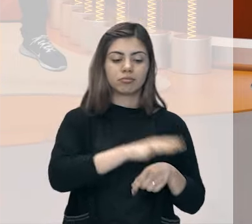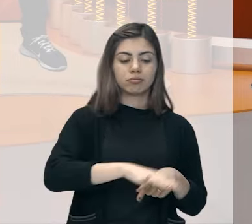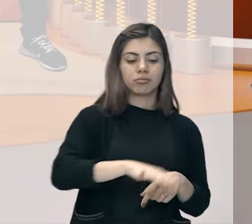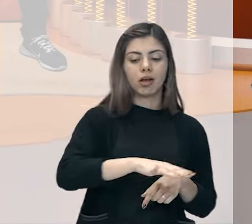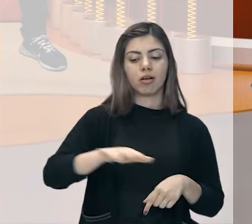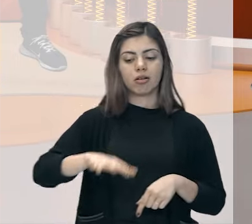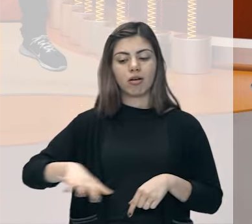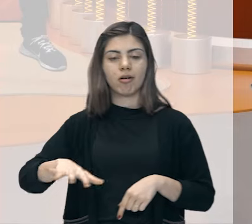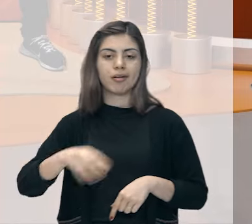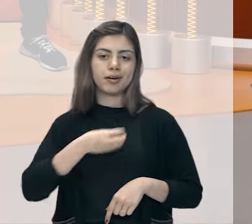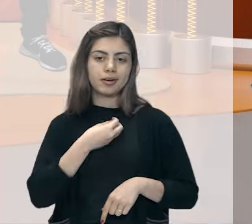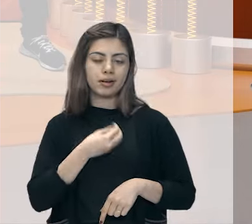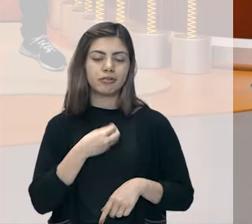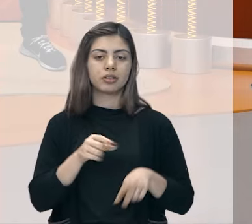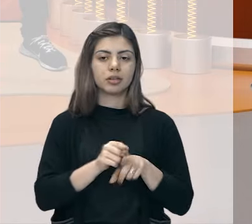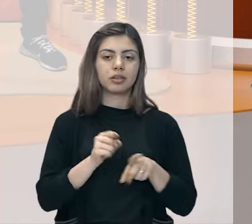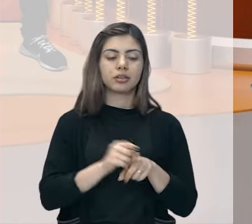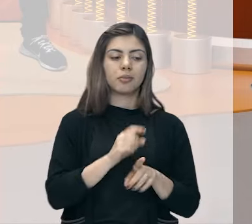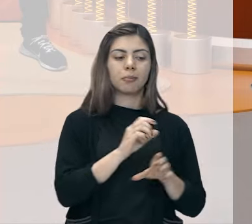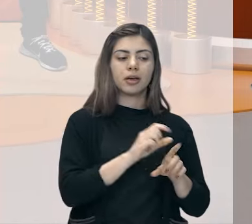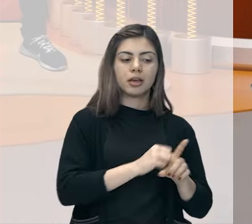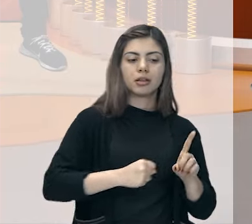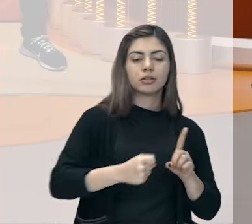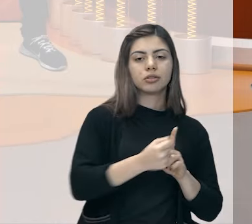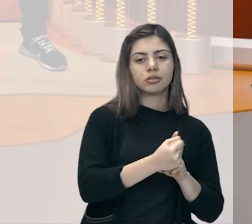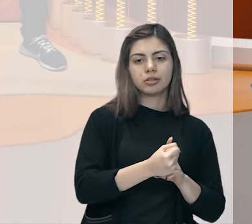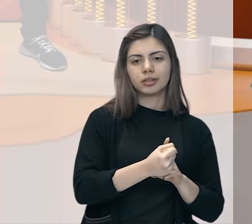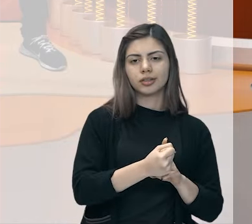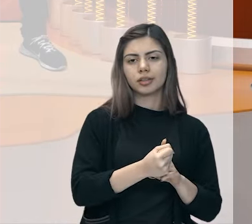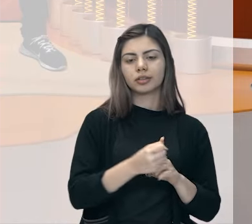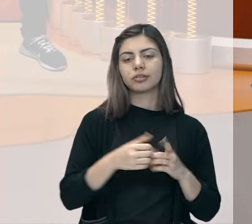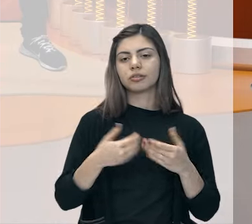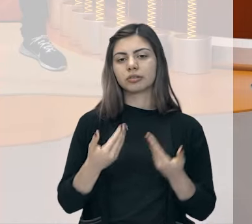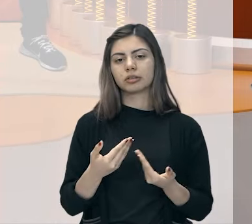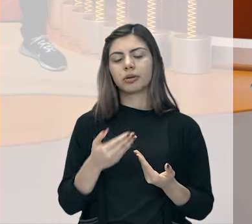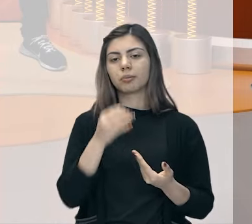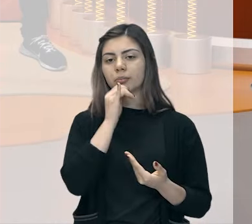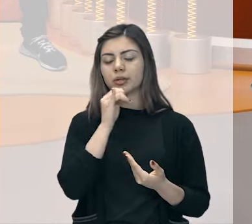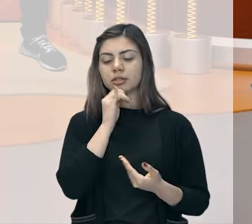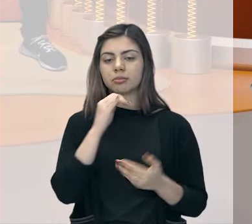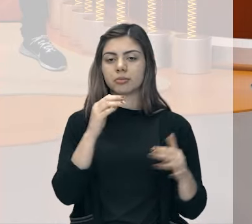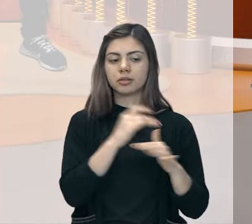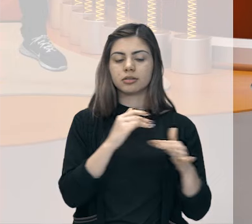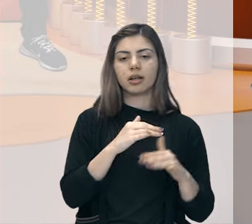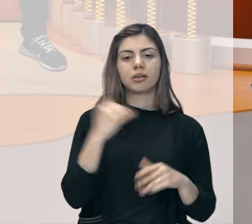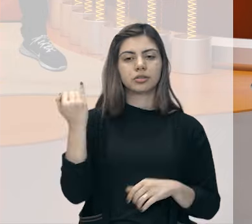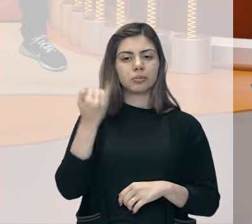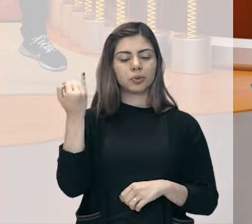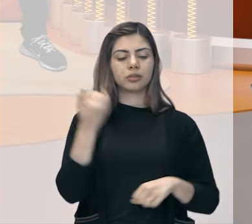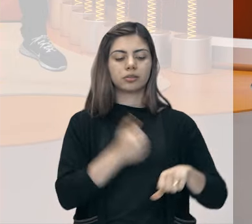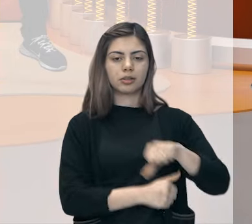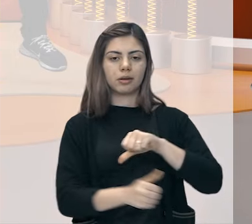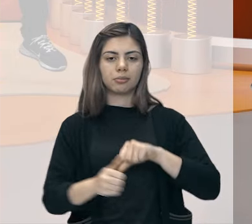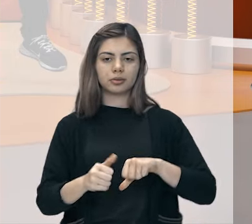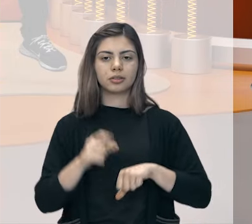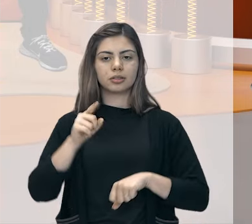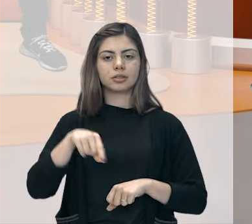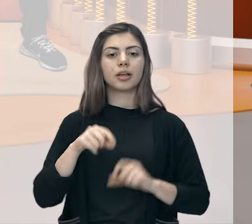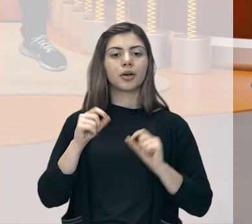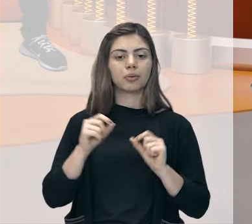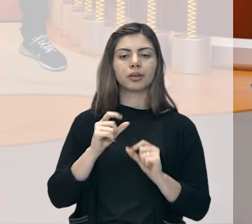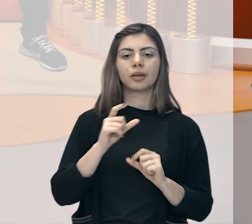viviam e da comunidade da época. Um aspecto muito importante dessas mudanças era a relação entre